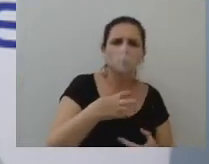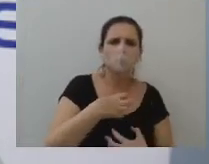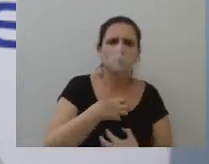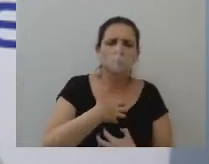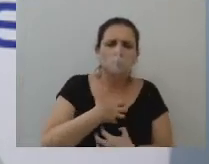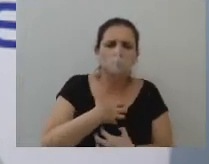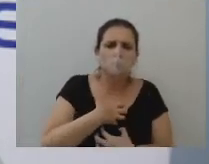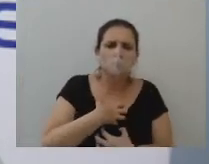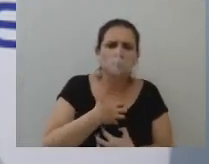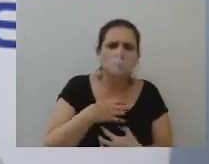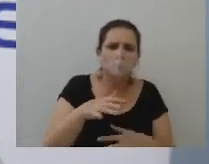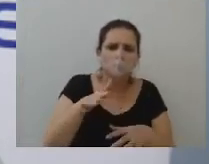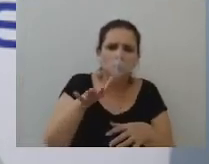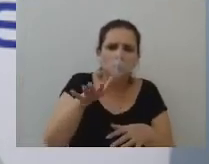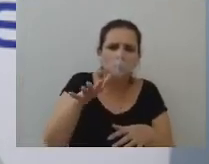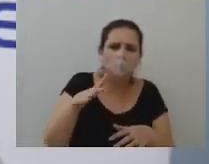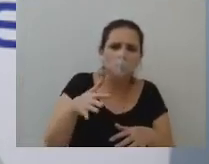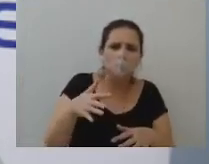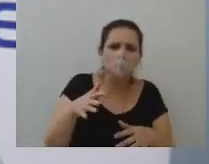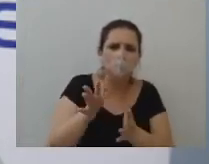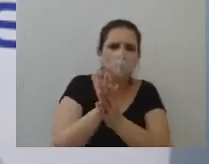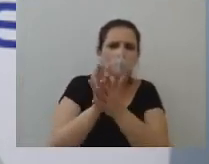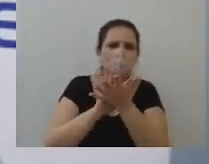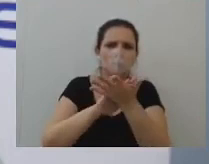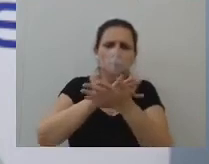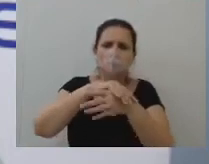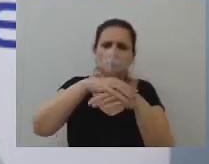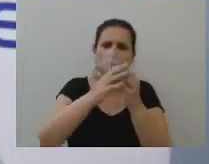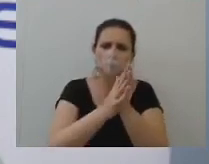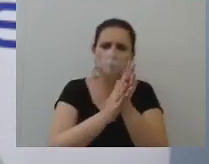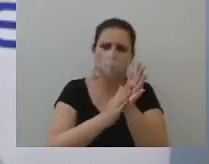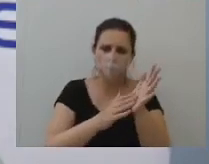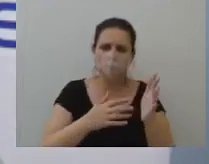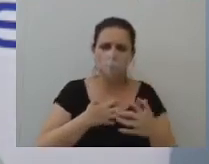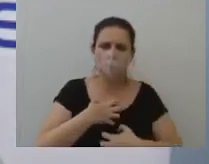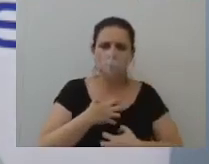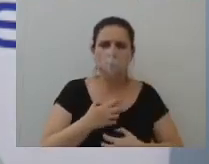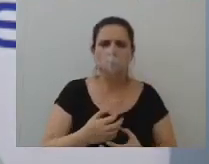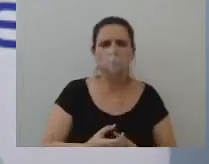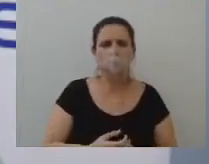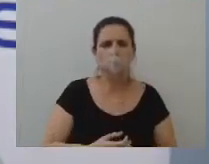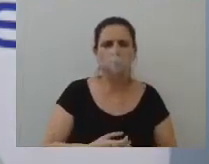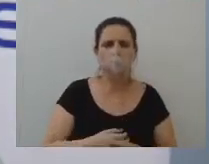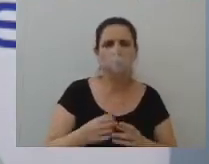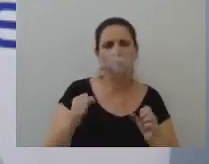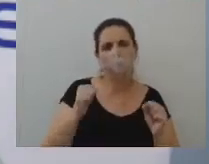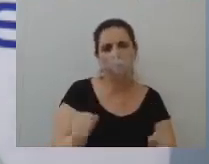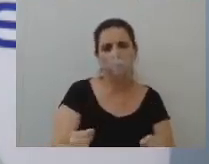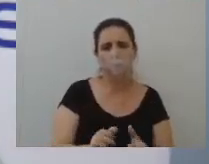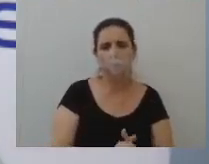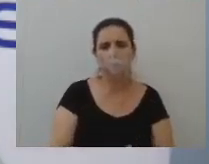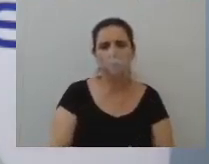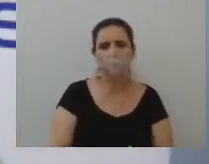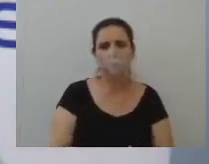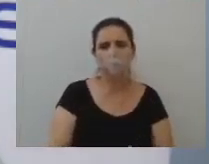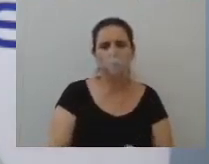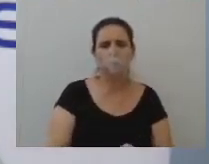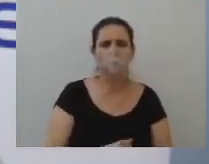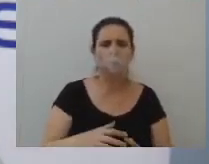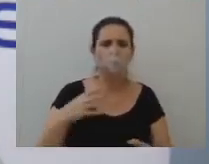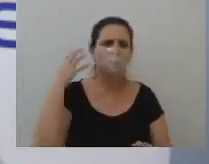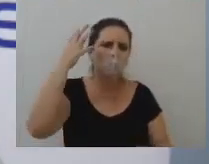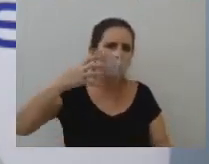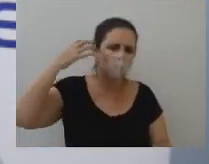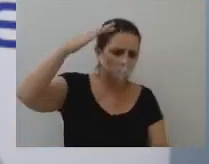essa vibração com o próprio tato. Então eu posso ter uma caixa de